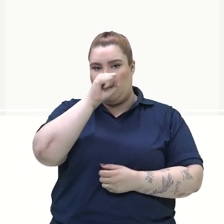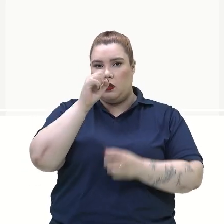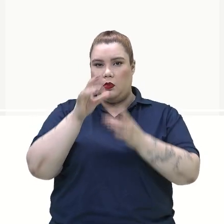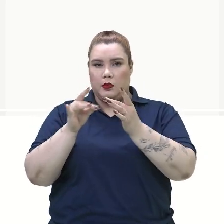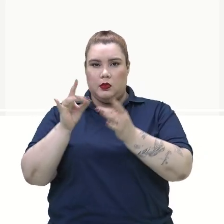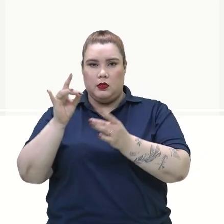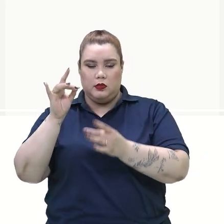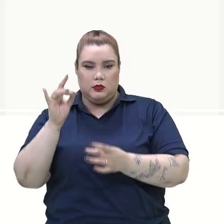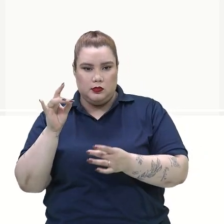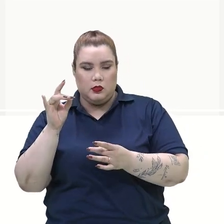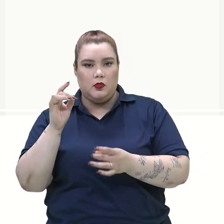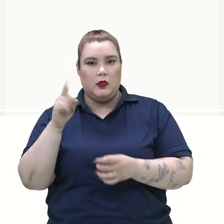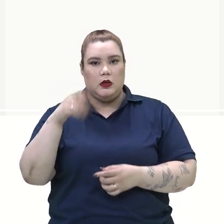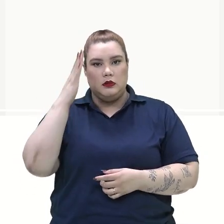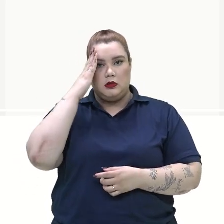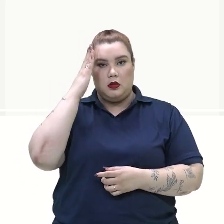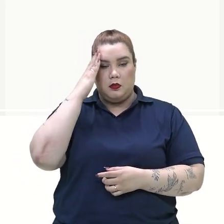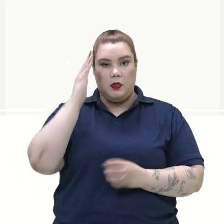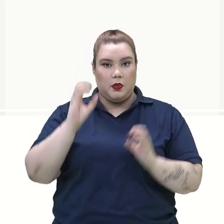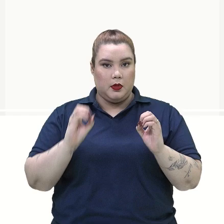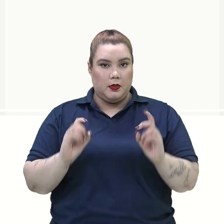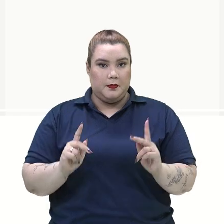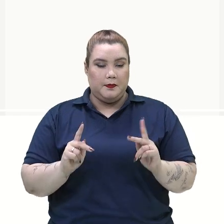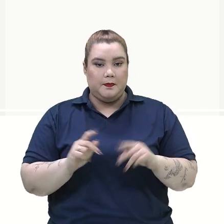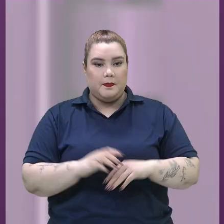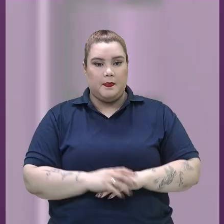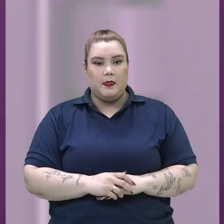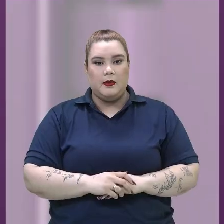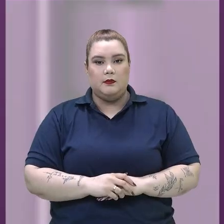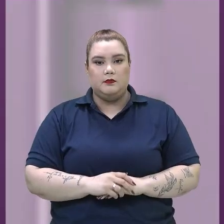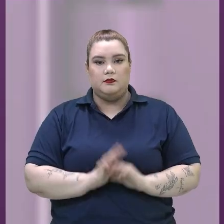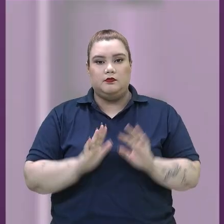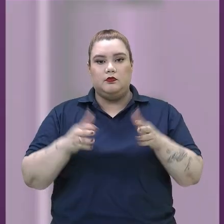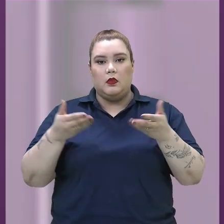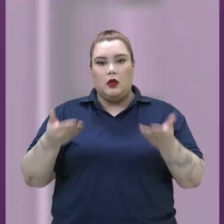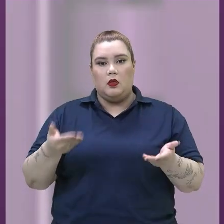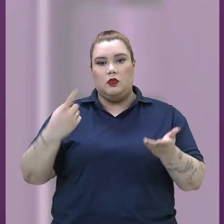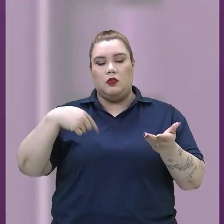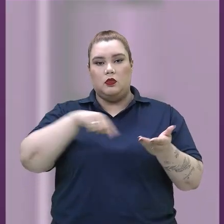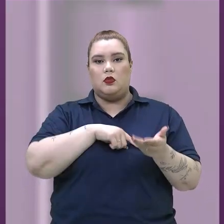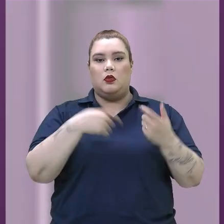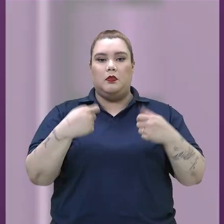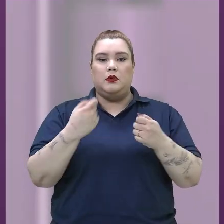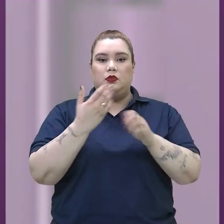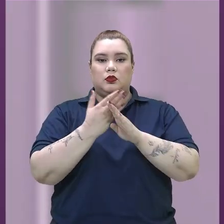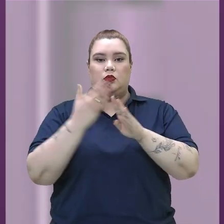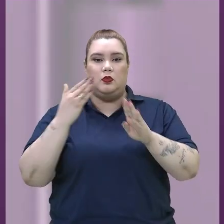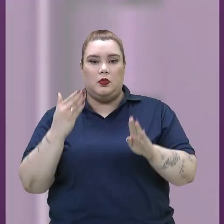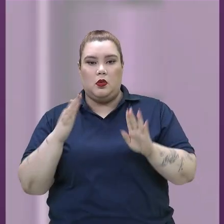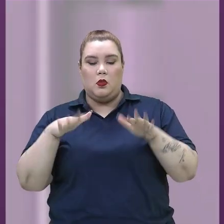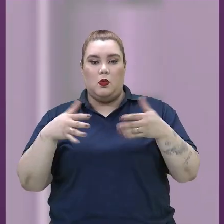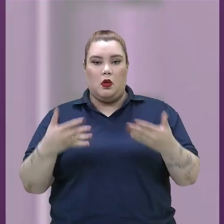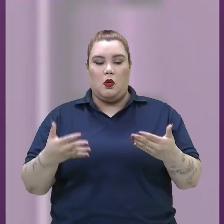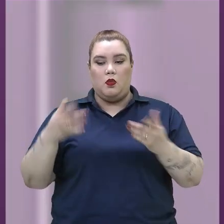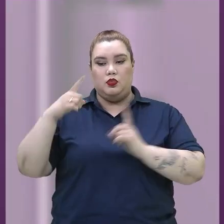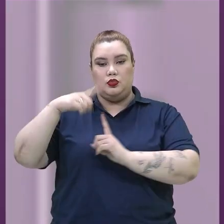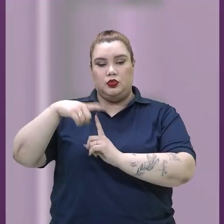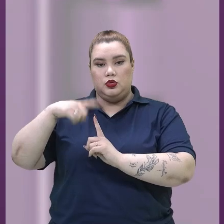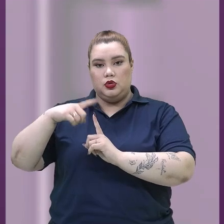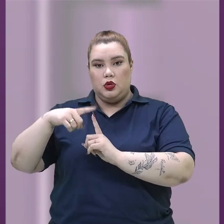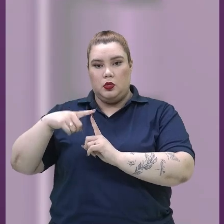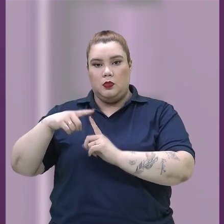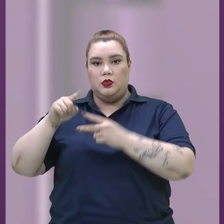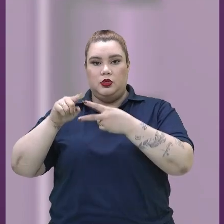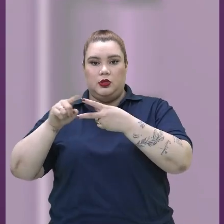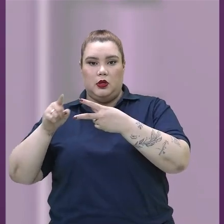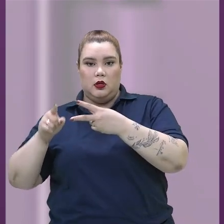a relevância dessas informações, tá bom? De antemão é só a gente identificar quem é o angular e quem é o linear,